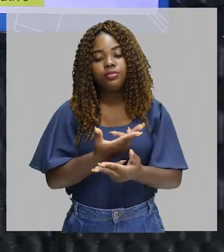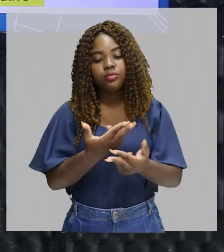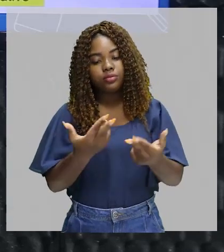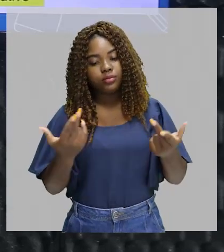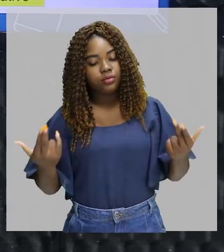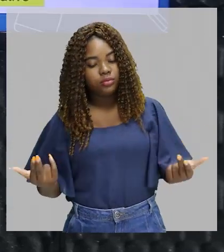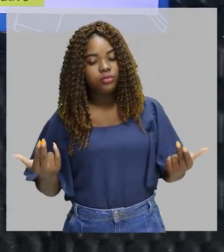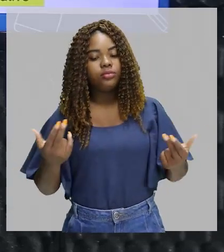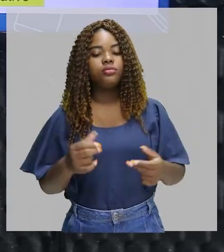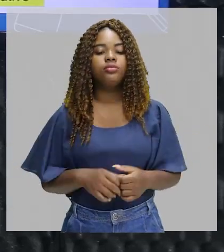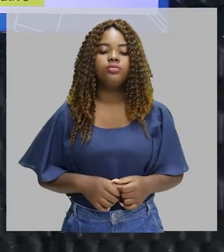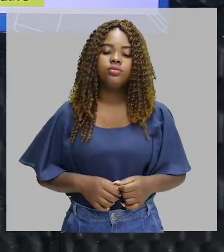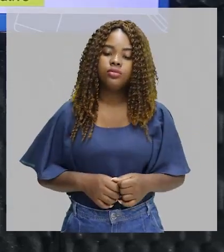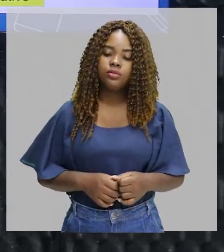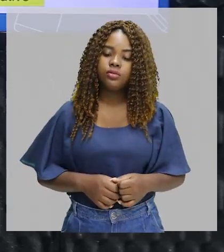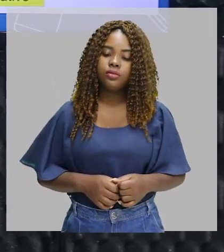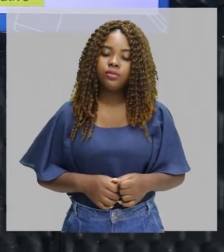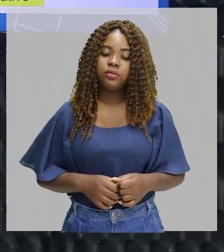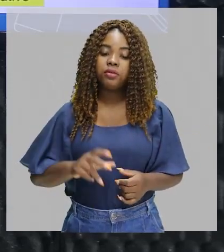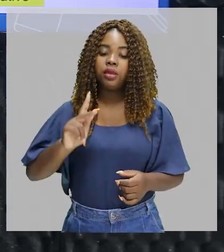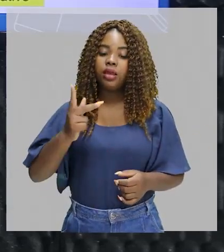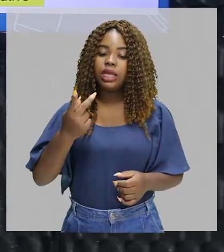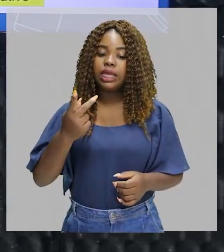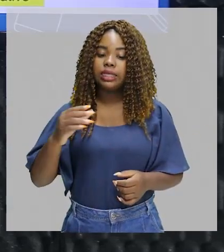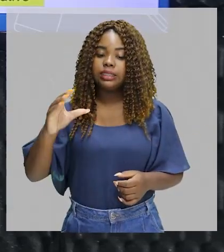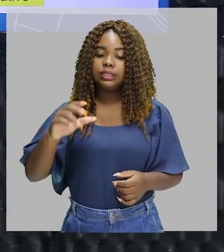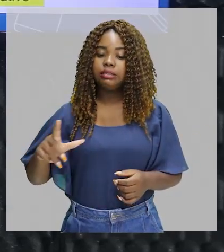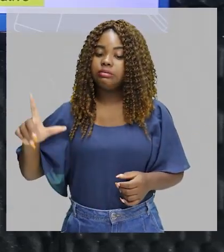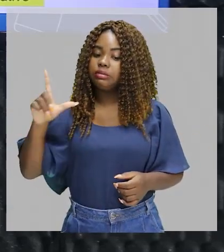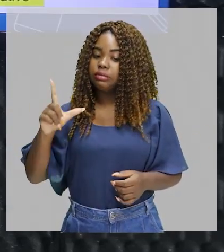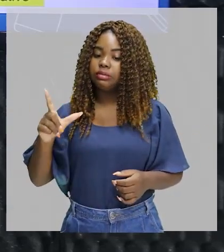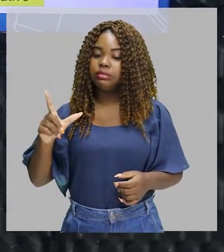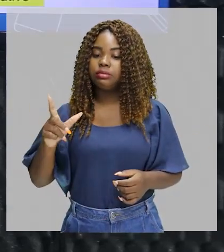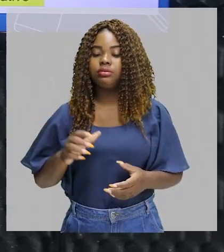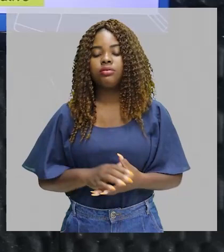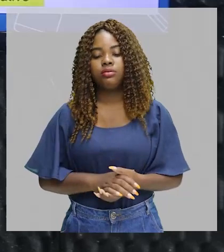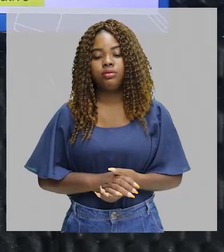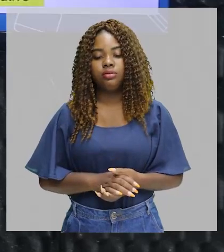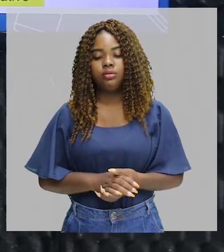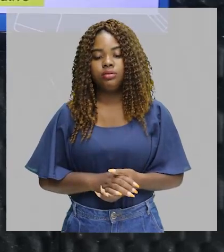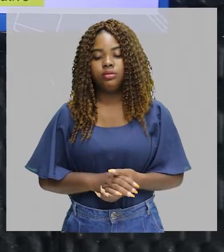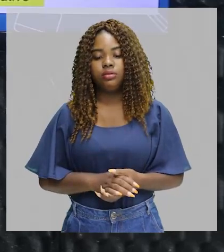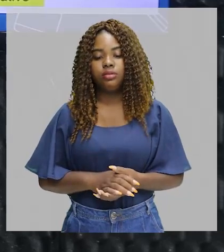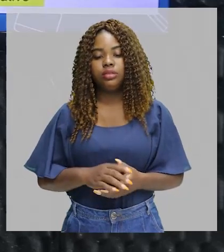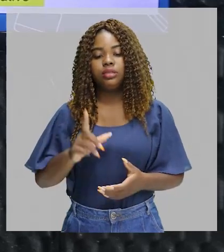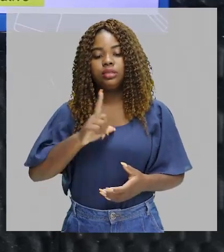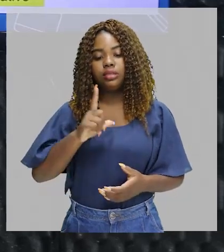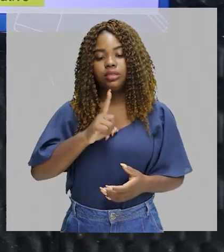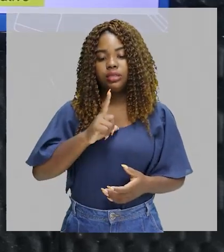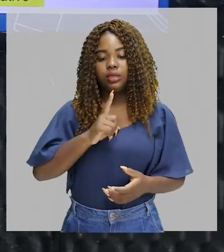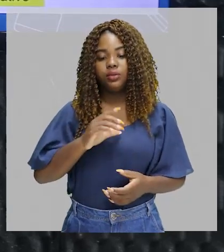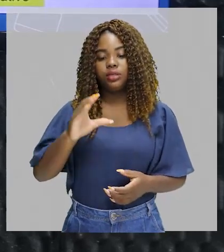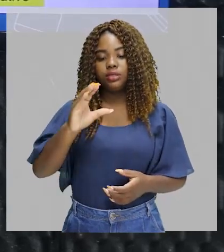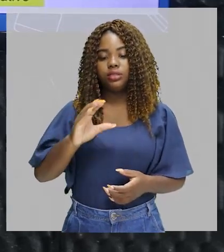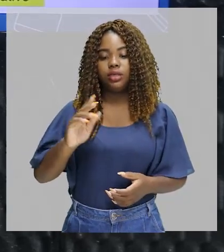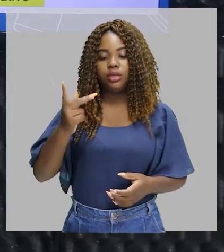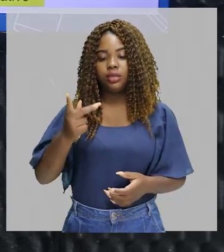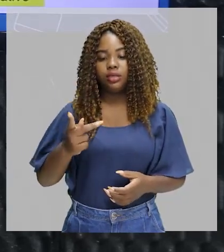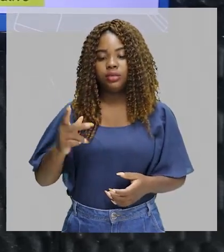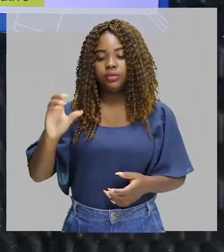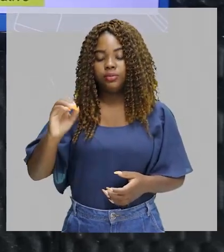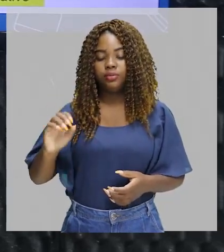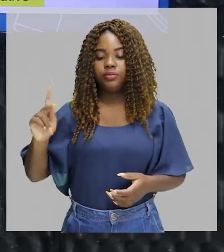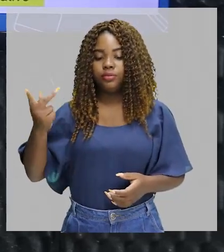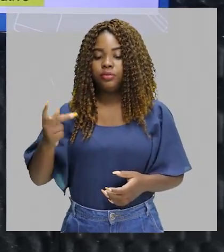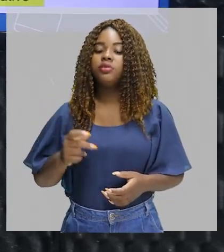compostos. Olha só, o HCl interagindo com o CH3OH. Turminha, vocês já sabem quem